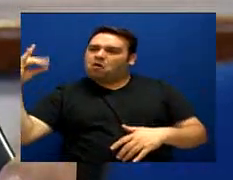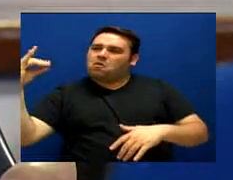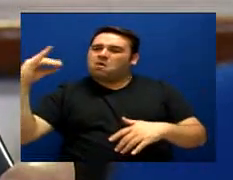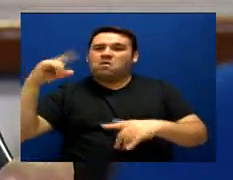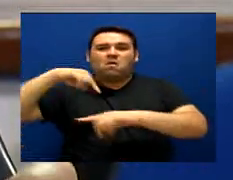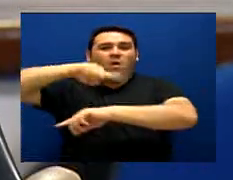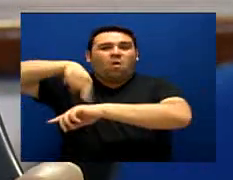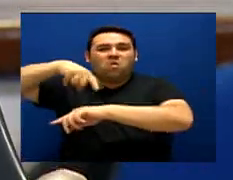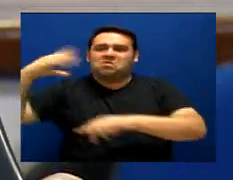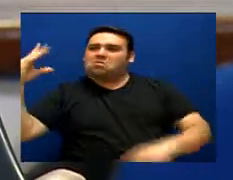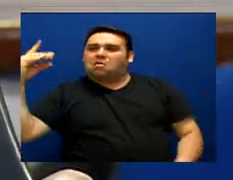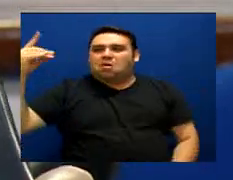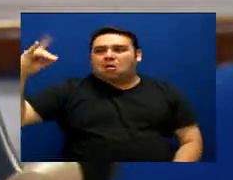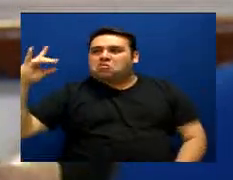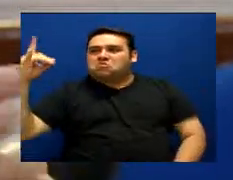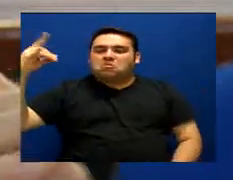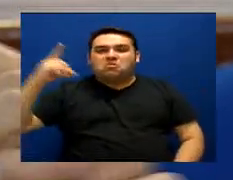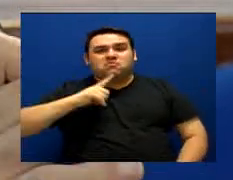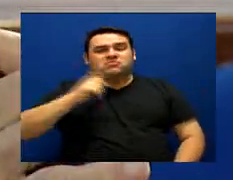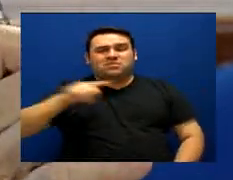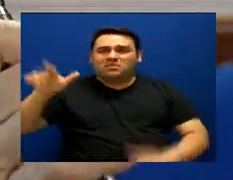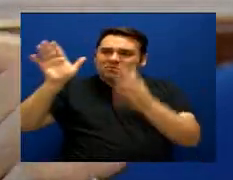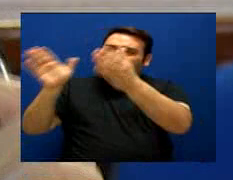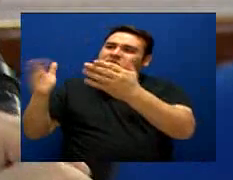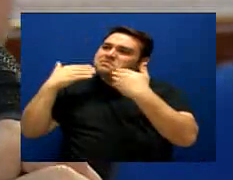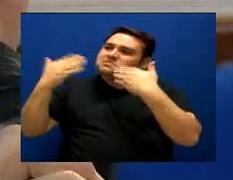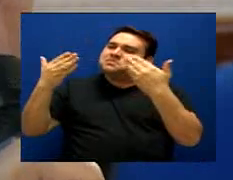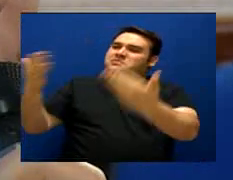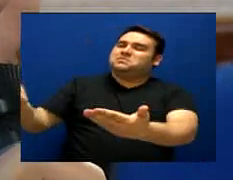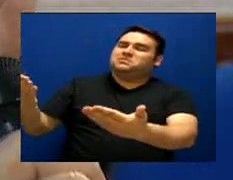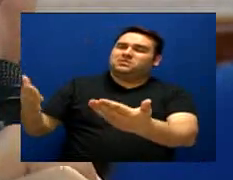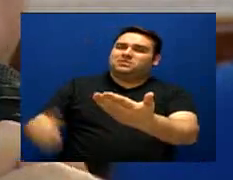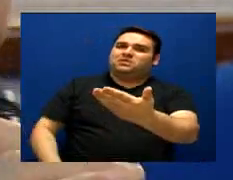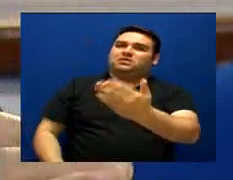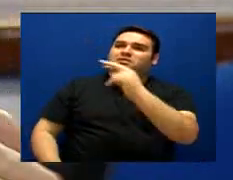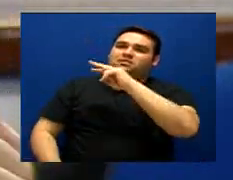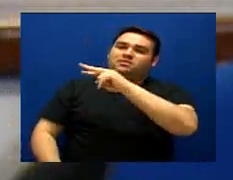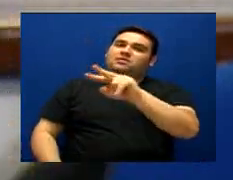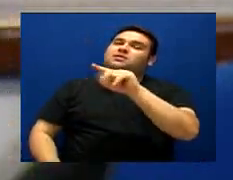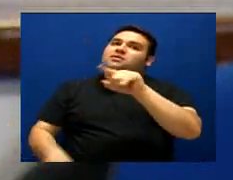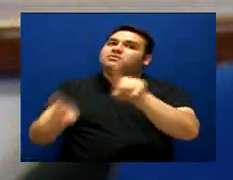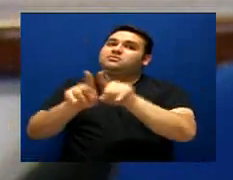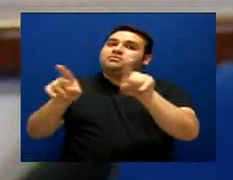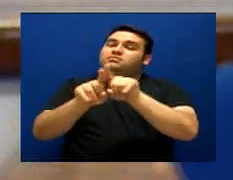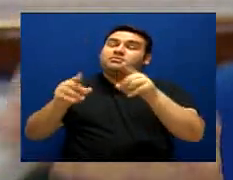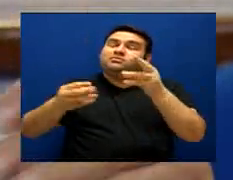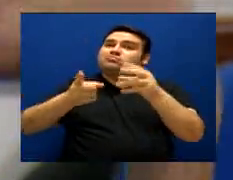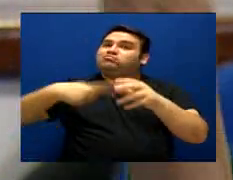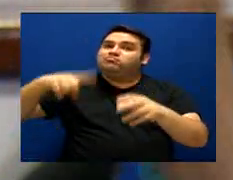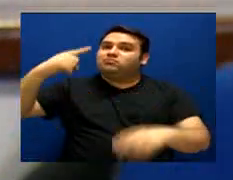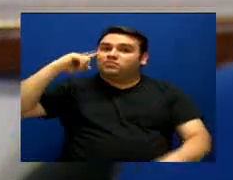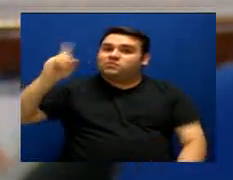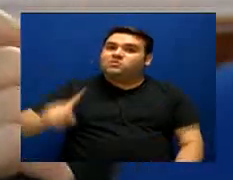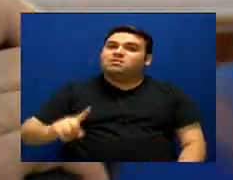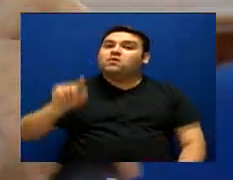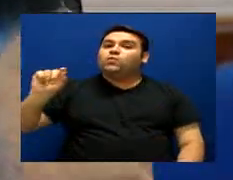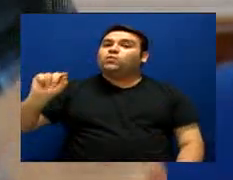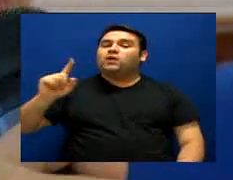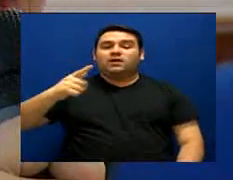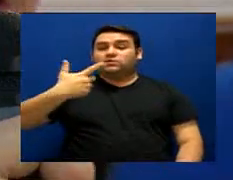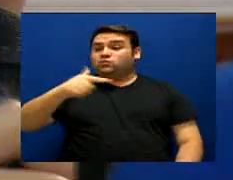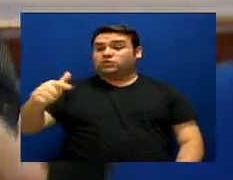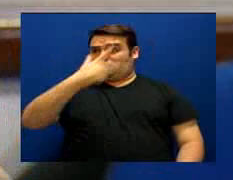ficando horas e horas em exposição, né? E que nós não sabemos, não